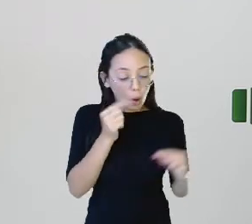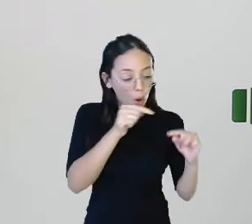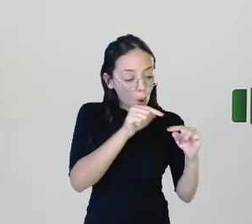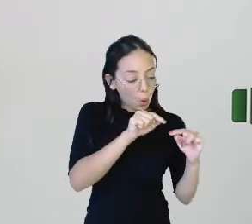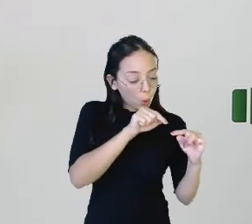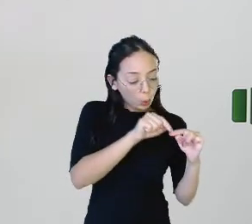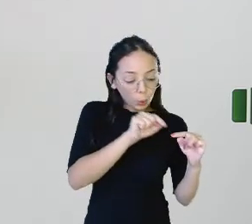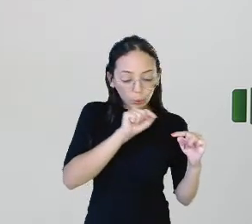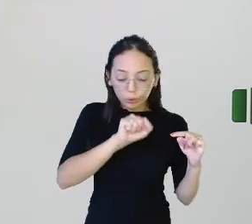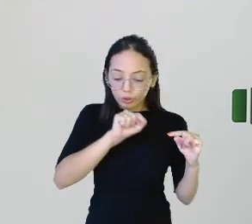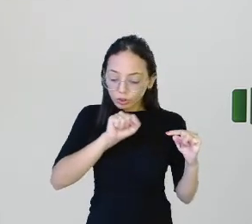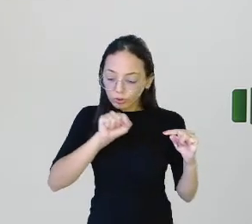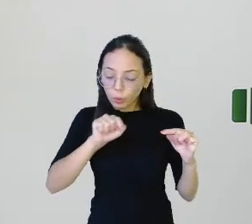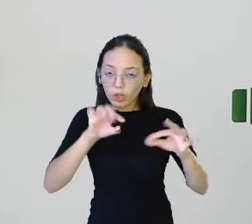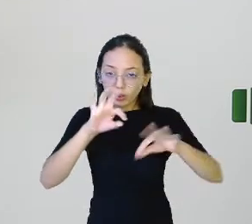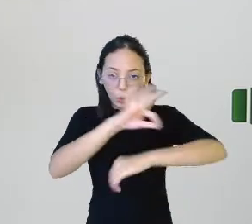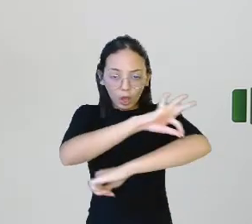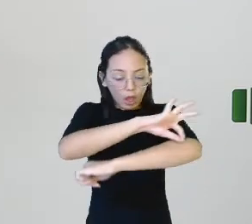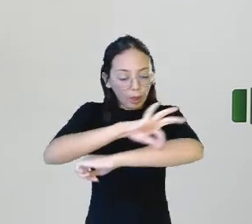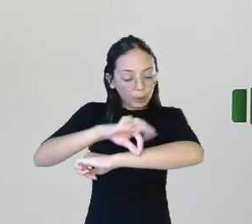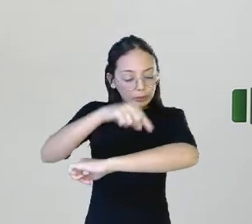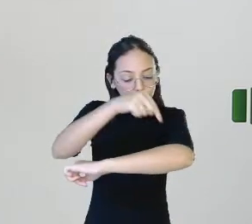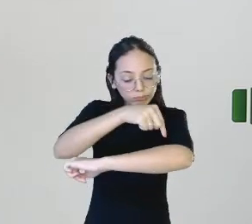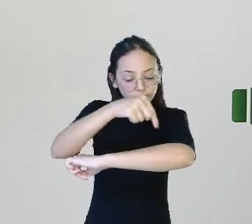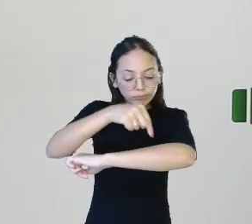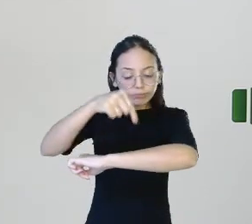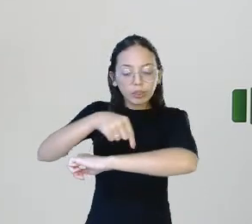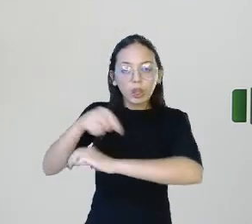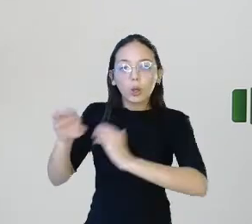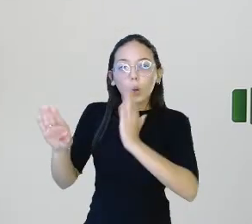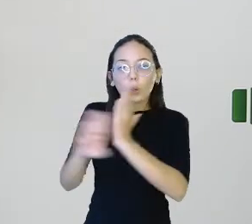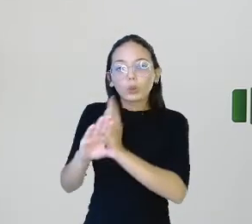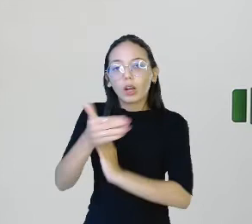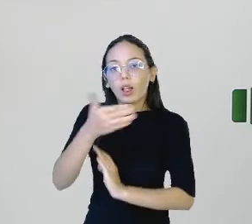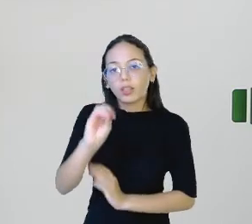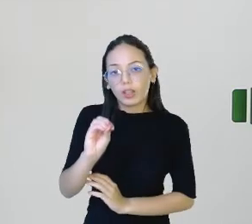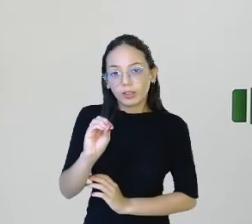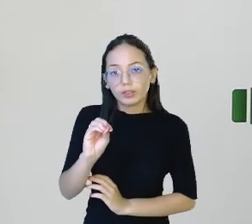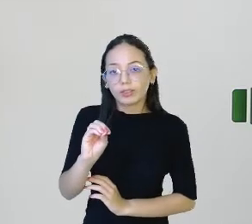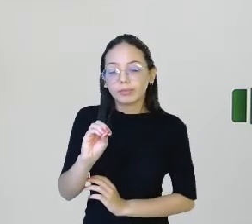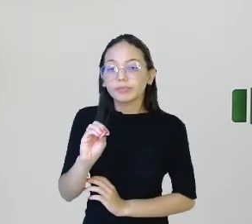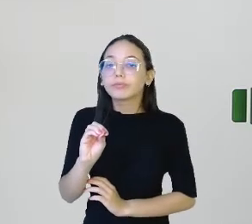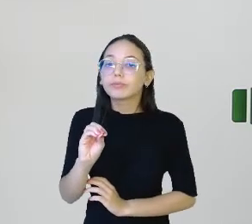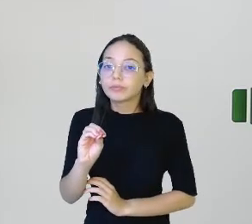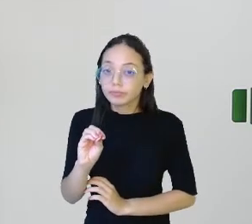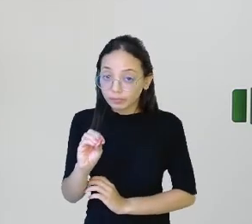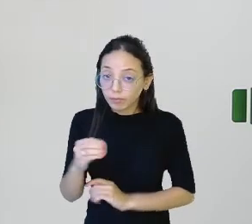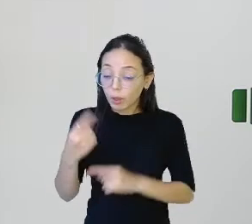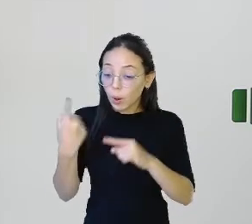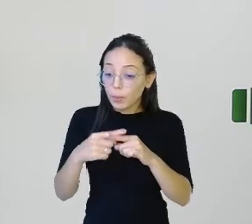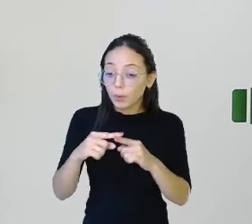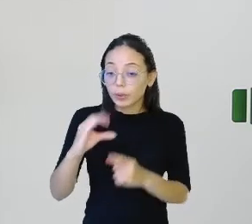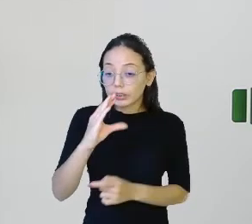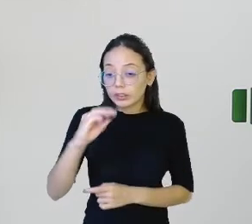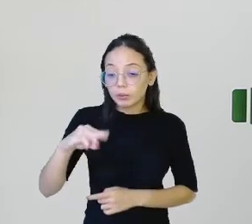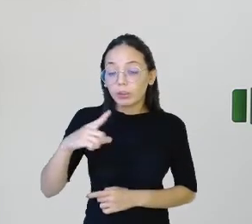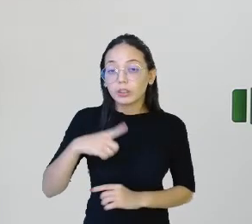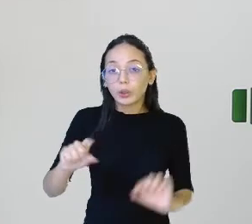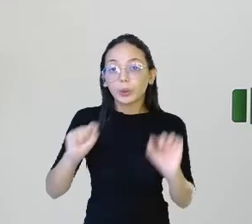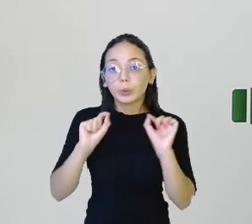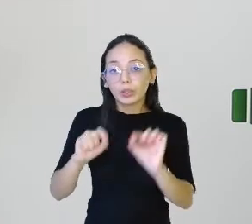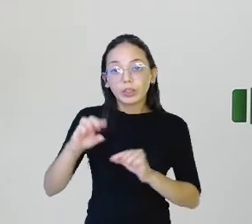entre um traço e outro, a gente vai encontrar os 10, que entre esses centímetros eu tenho